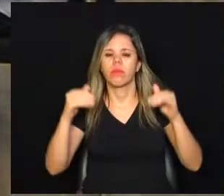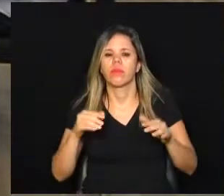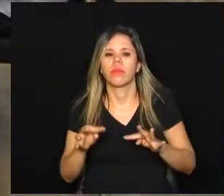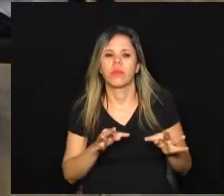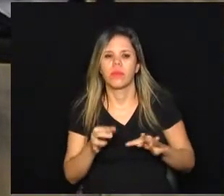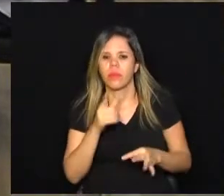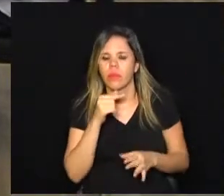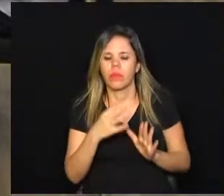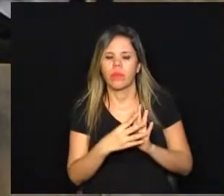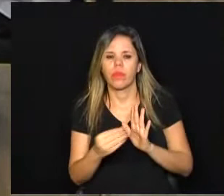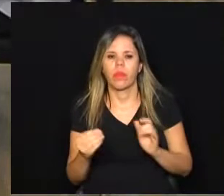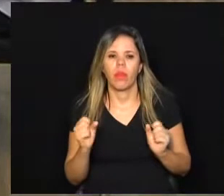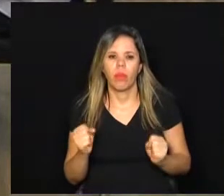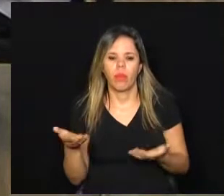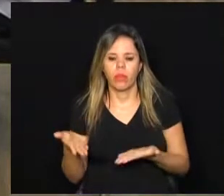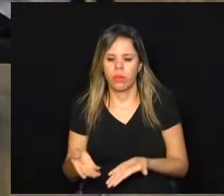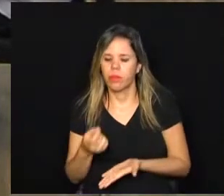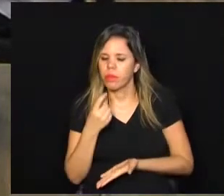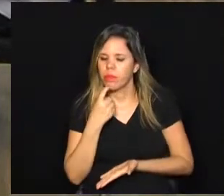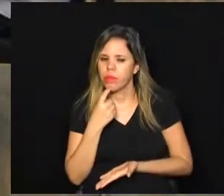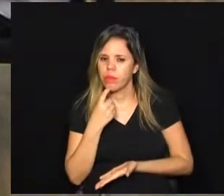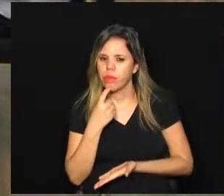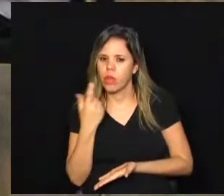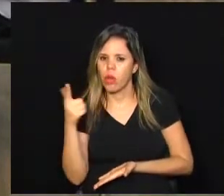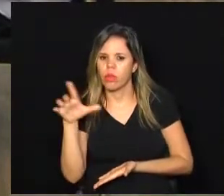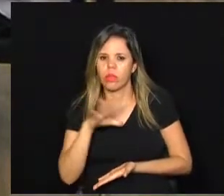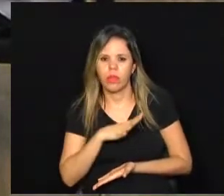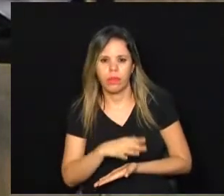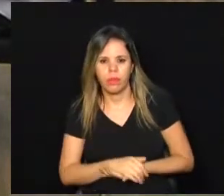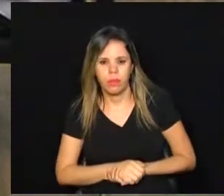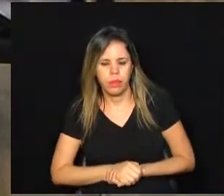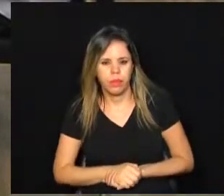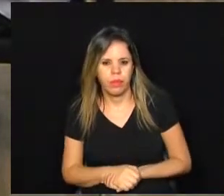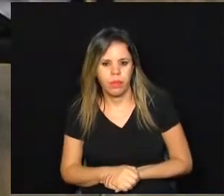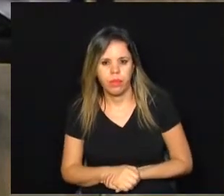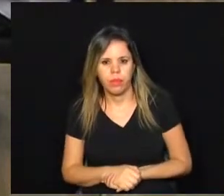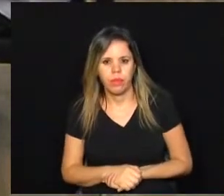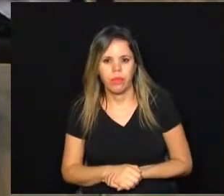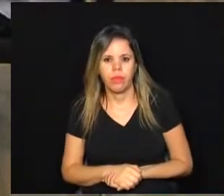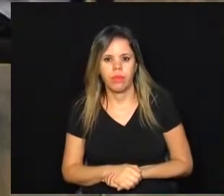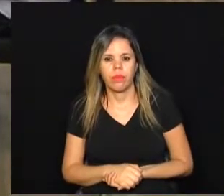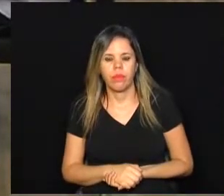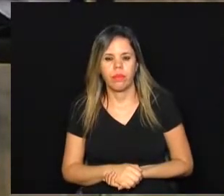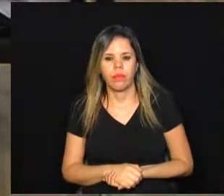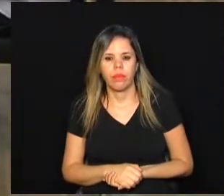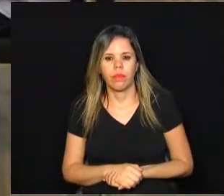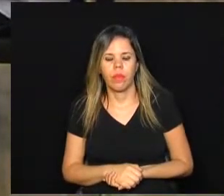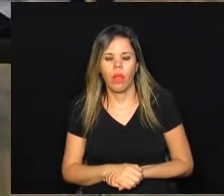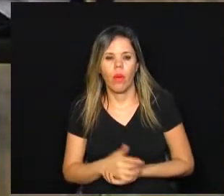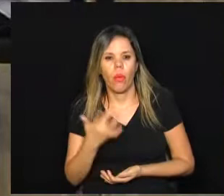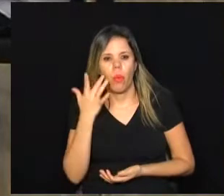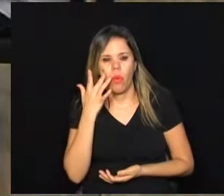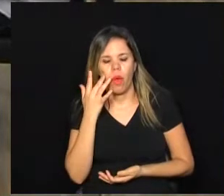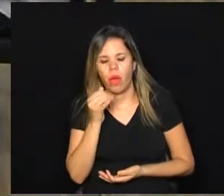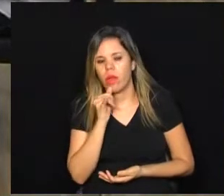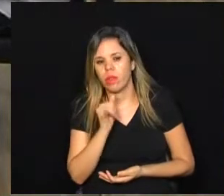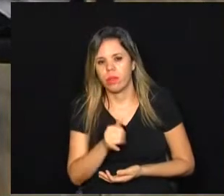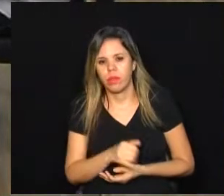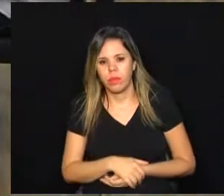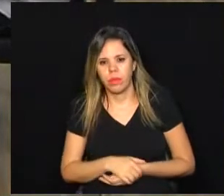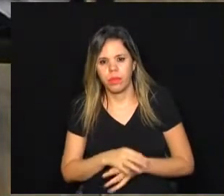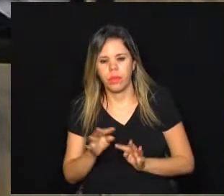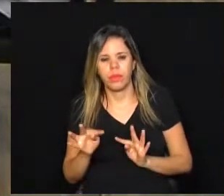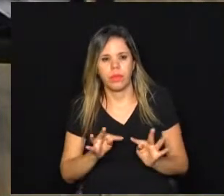ser copiado de lá aqui para Campinas e para outras cidades? Bom, eu diria o seguinte, o